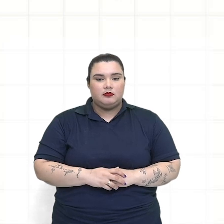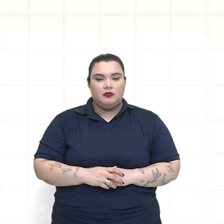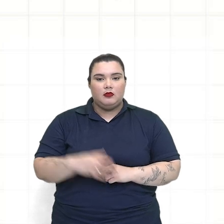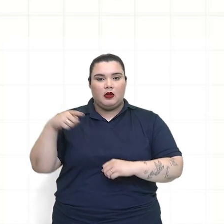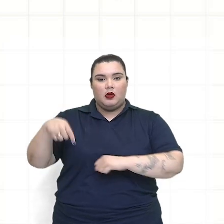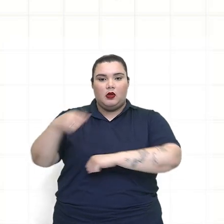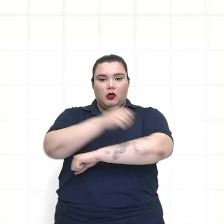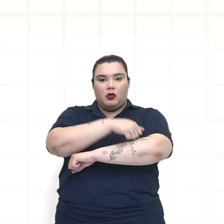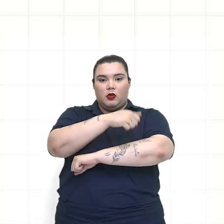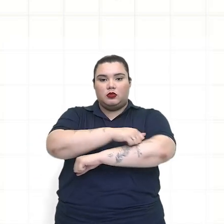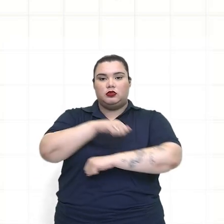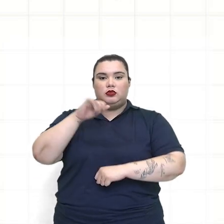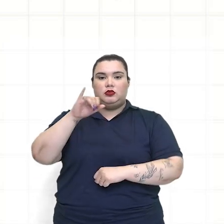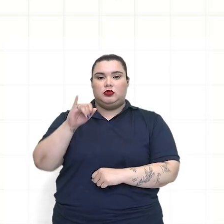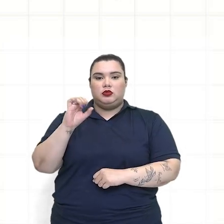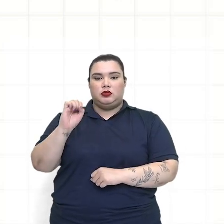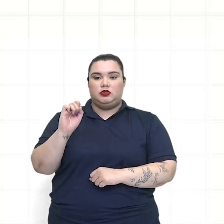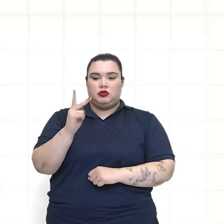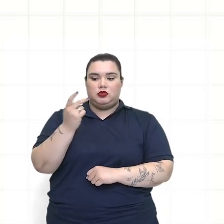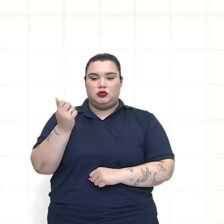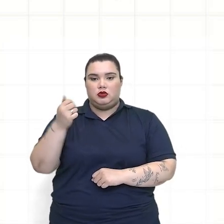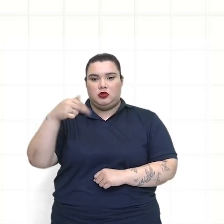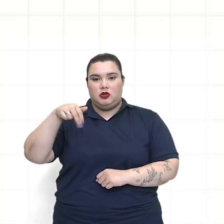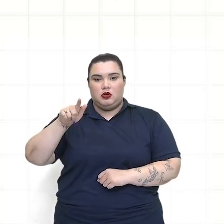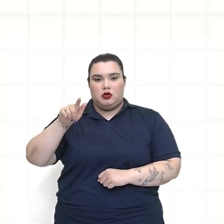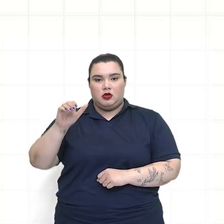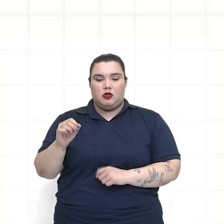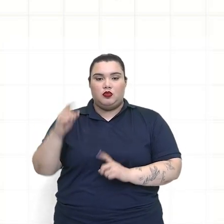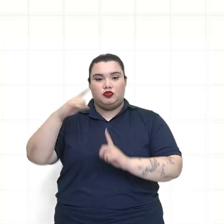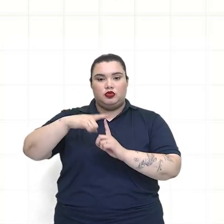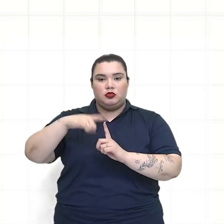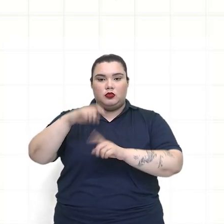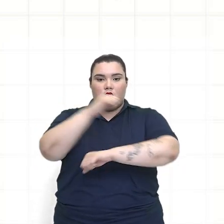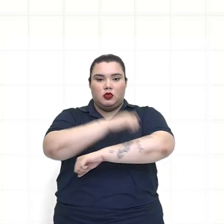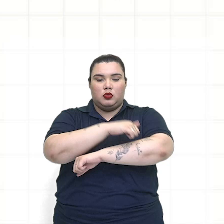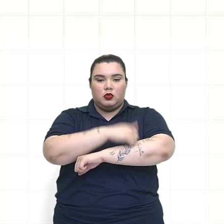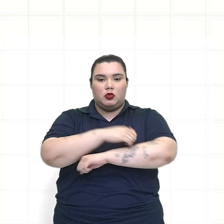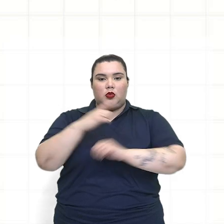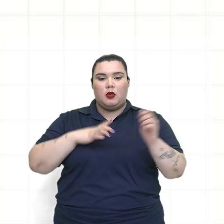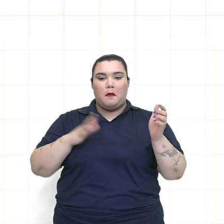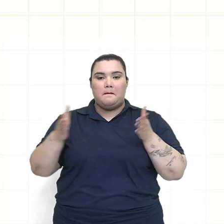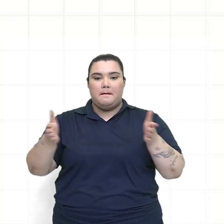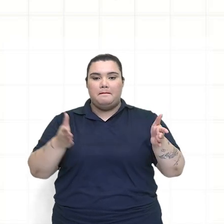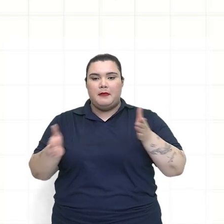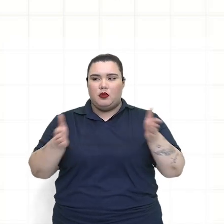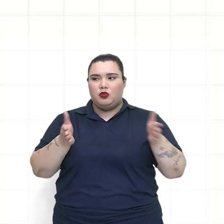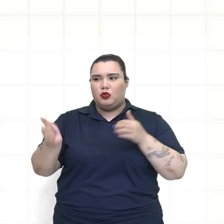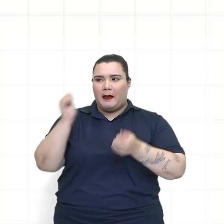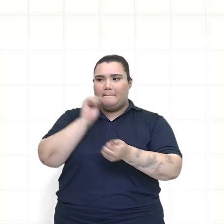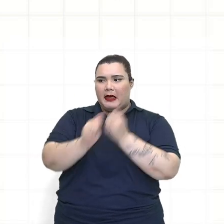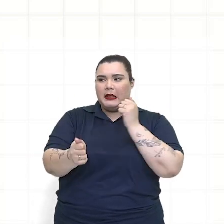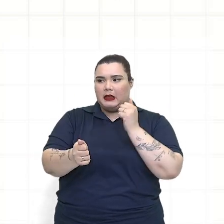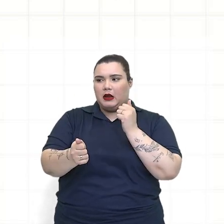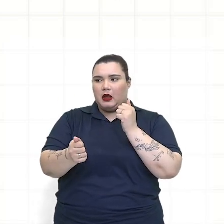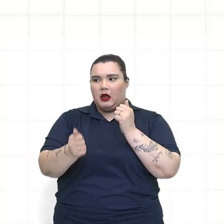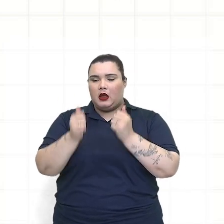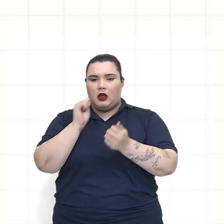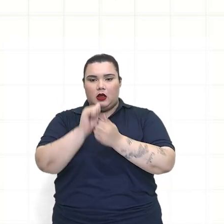O osso de Shango é uma ferramenta de osso que data da época do Paleolítico Superior,